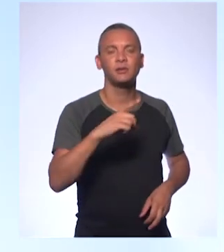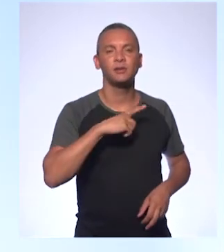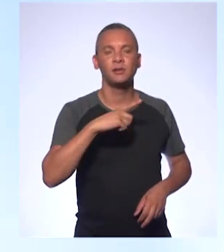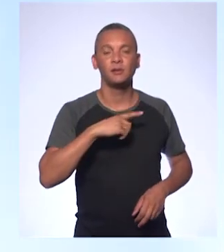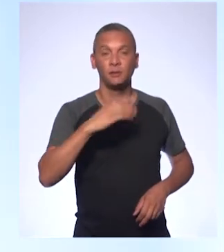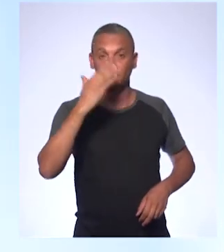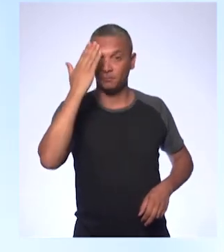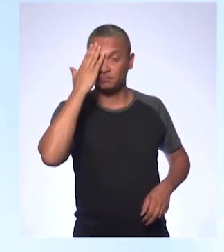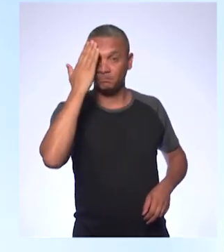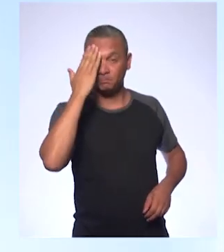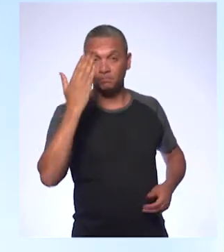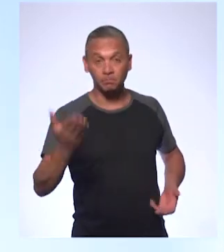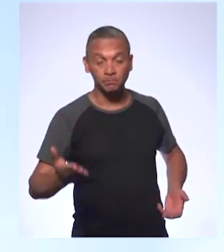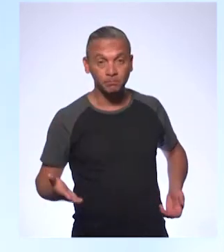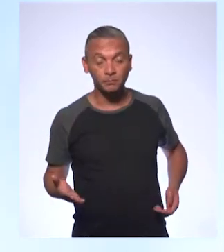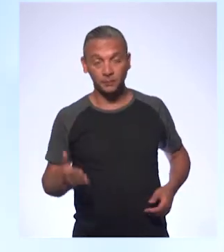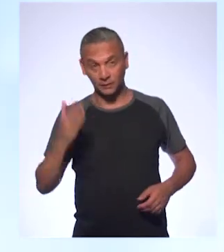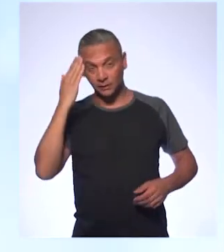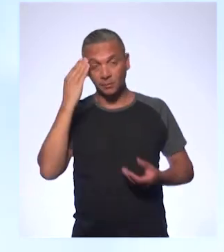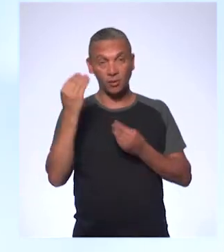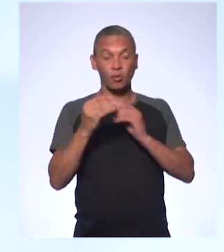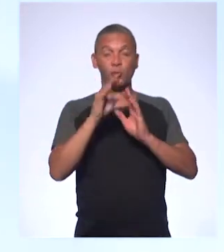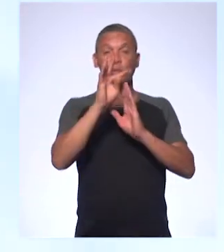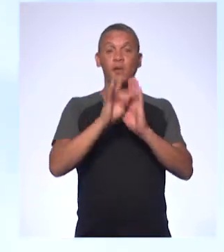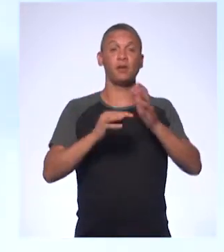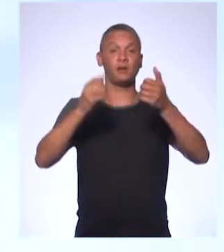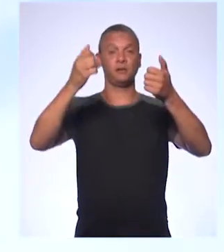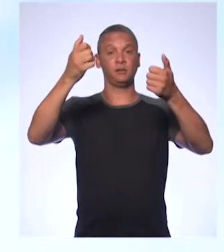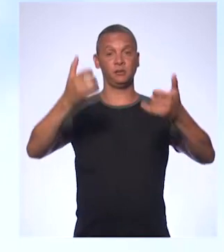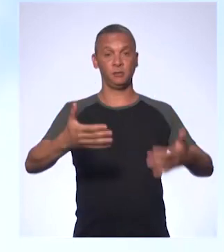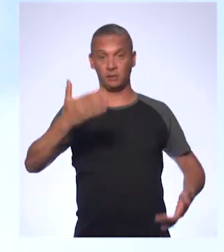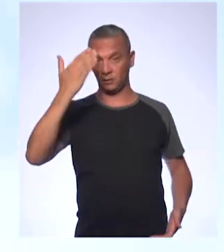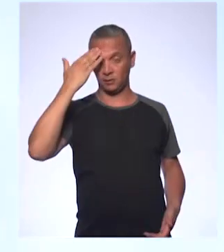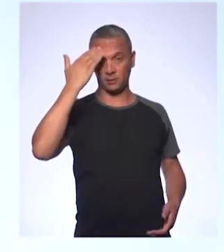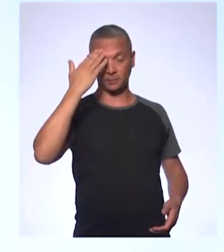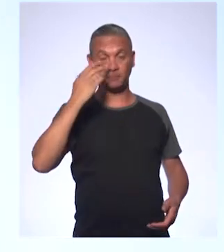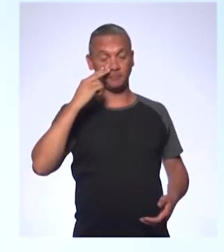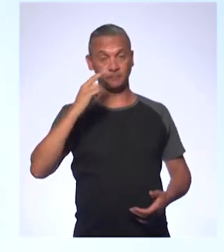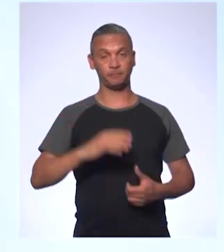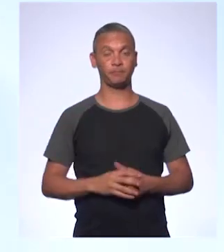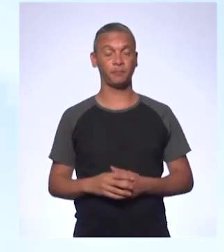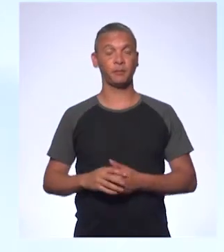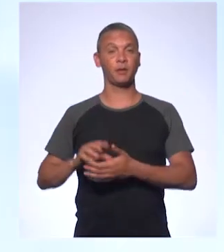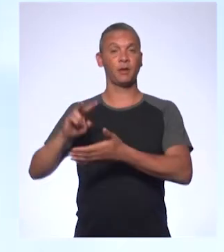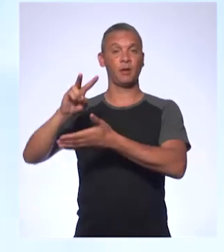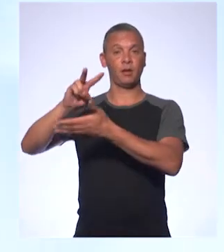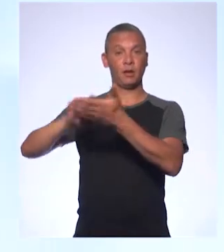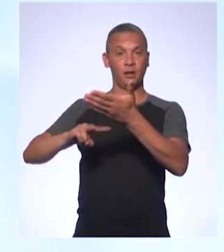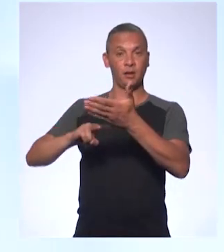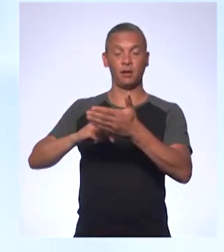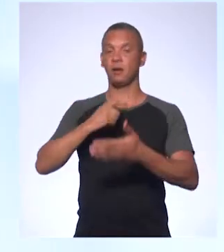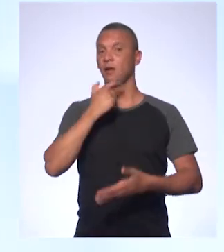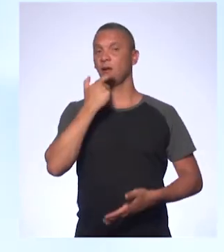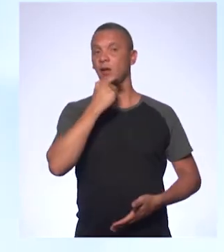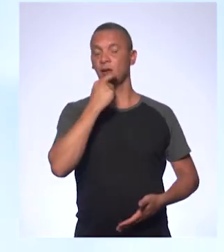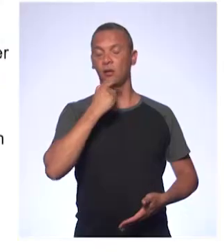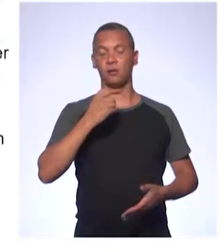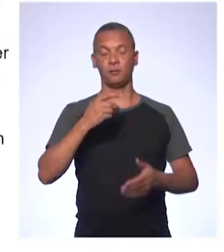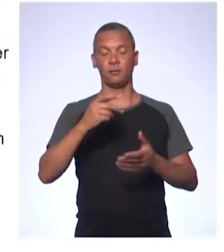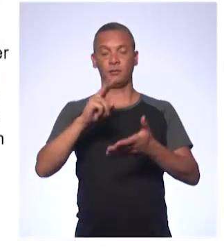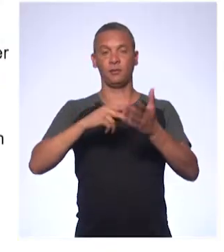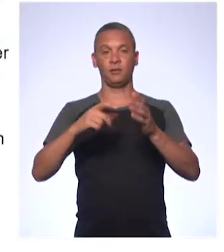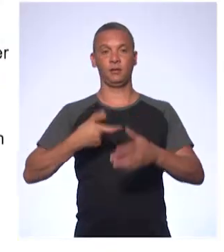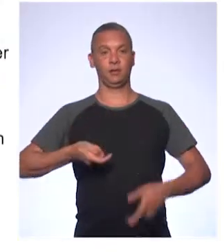encontrarem um caminho para saber o que o texto está dizendo, entenderam? Então vamos lá. Preâmbulo a las instrucciones para dar cuerda